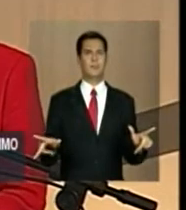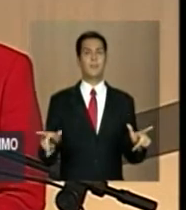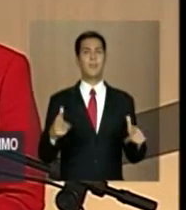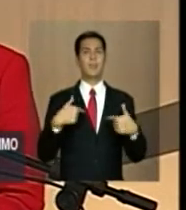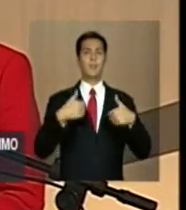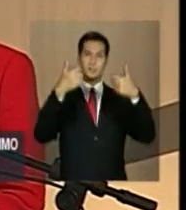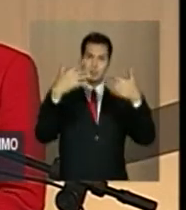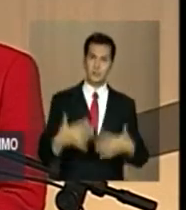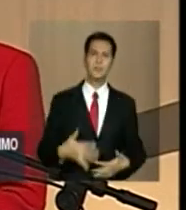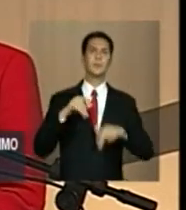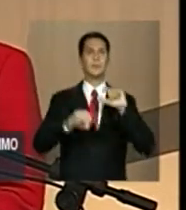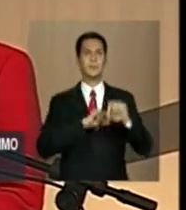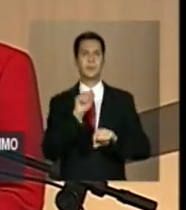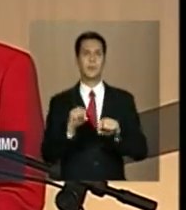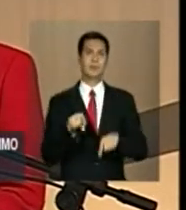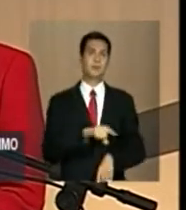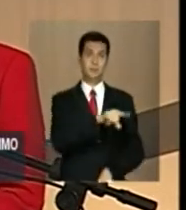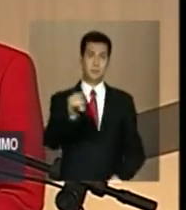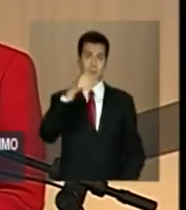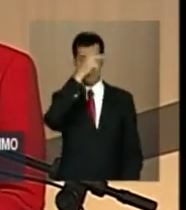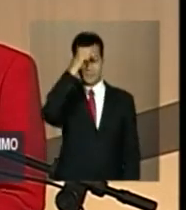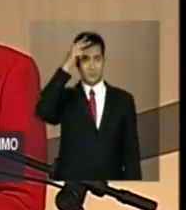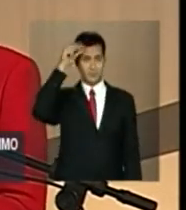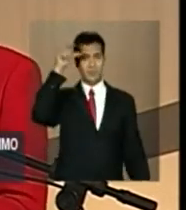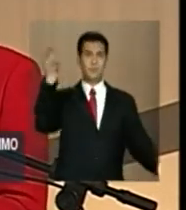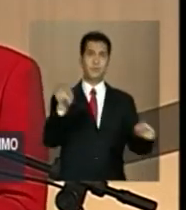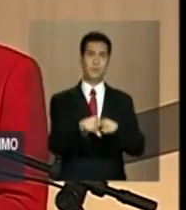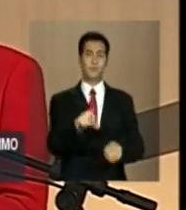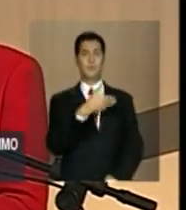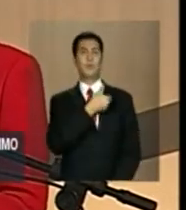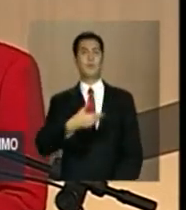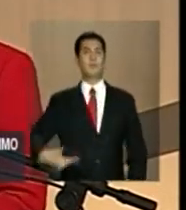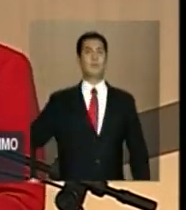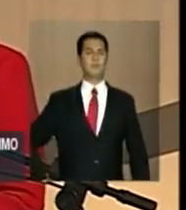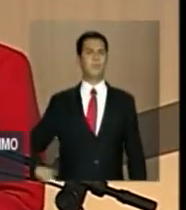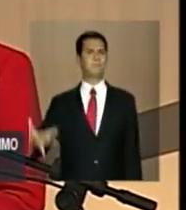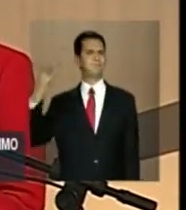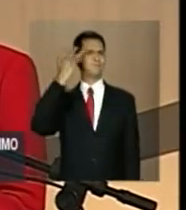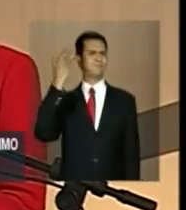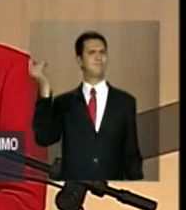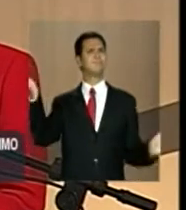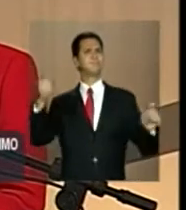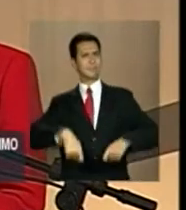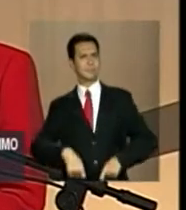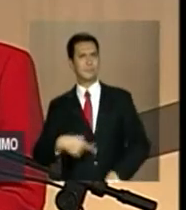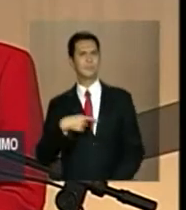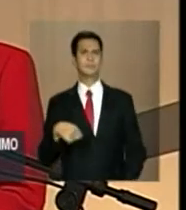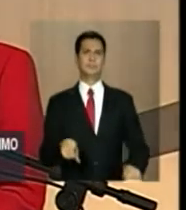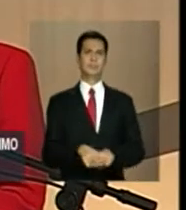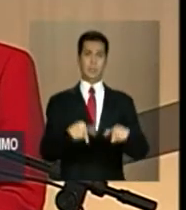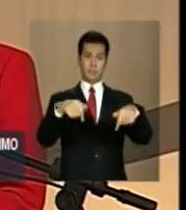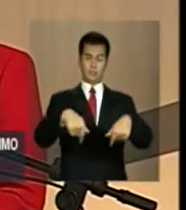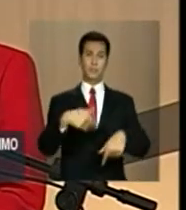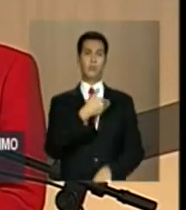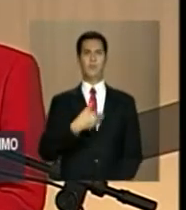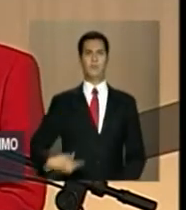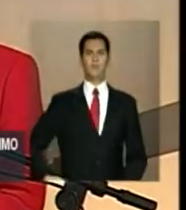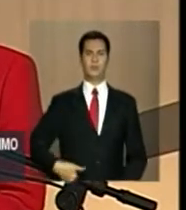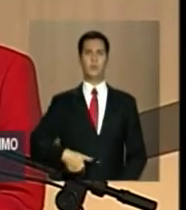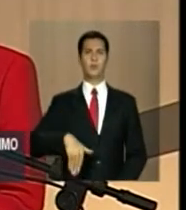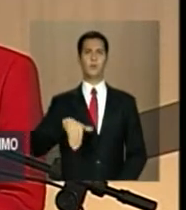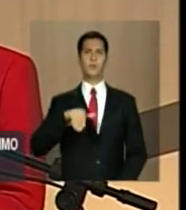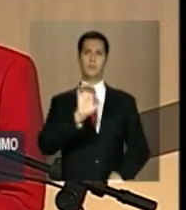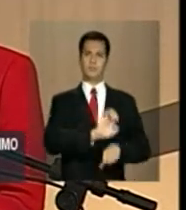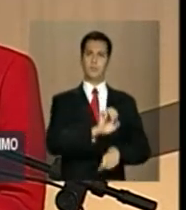por prefeitos e por governadores, e aqui, no caso, pelo governador do Rio de Janeiro e